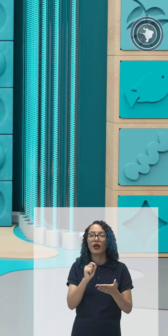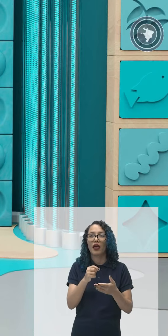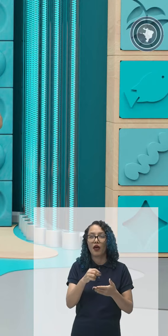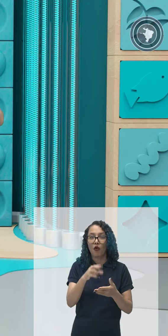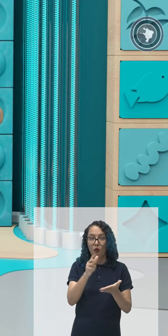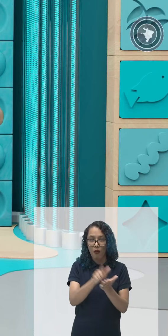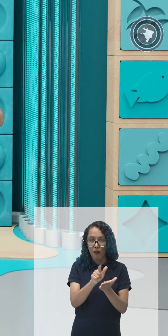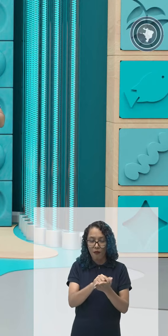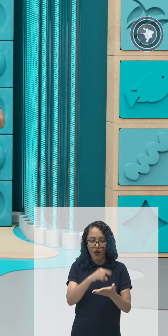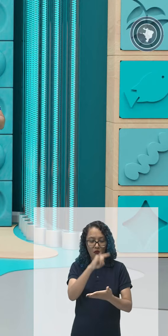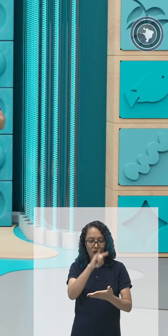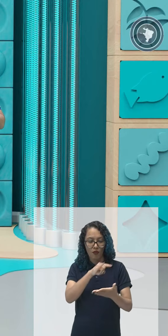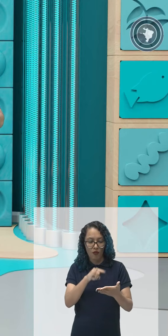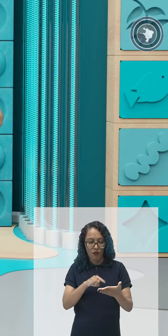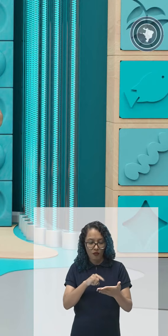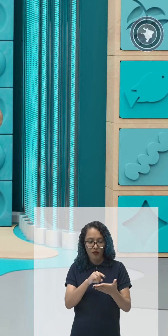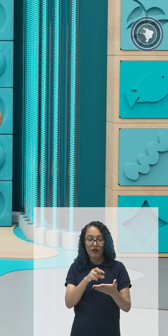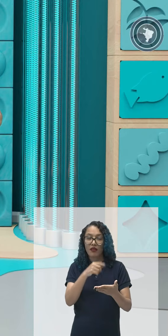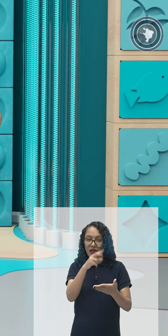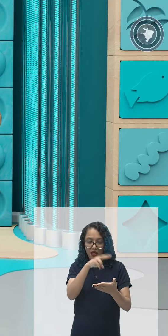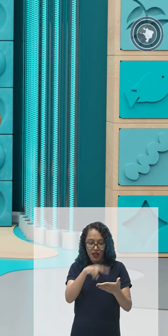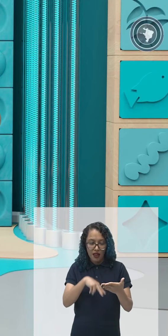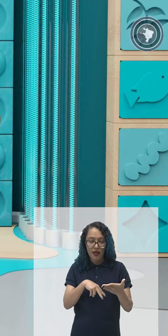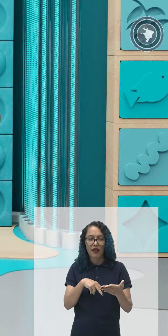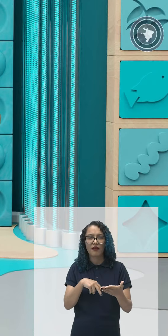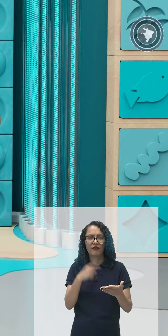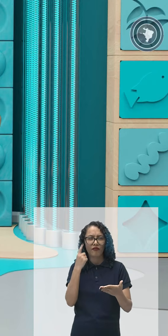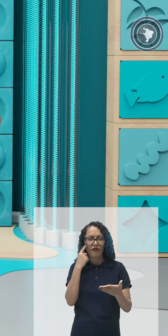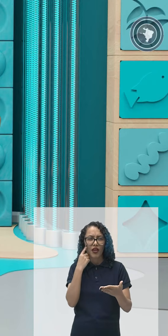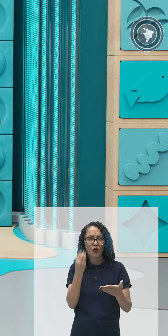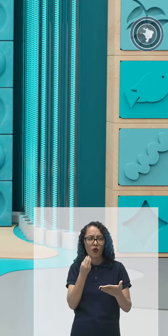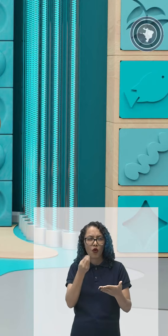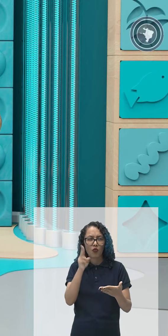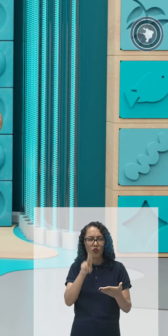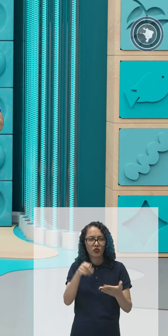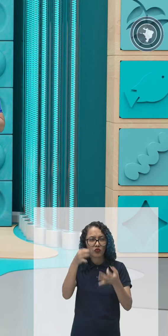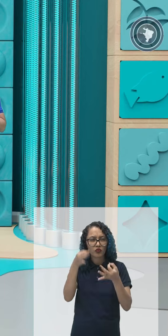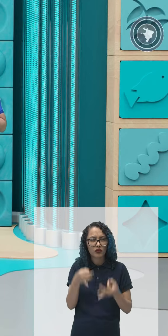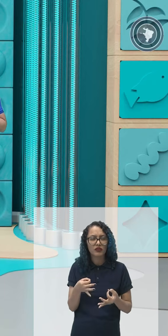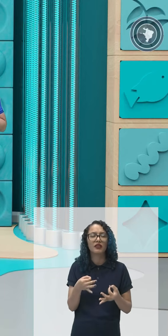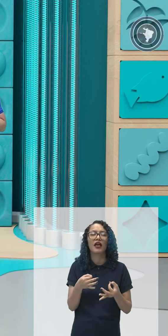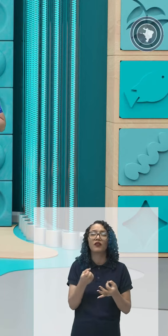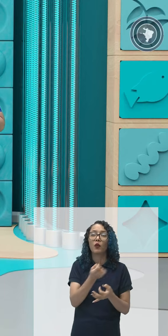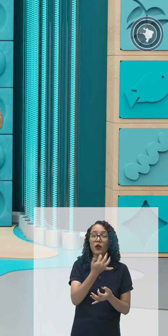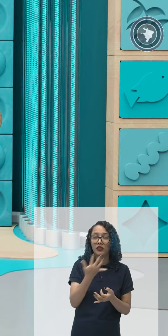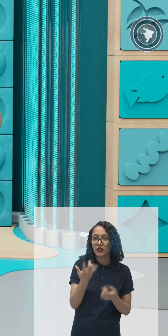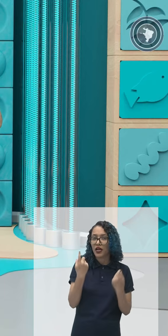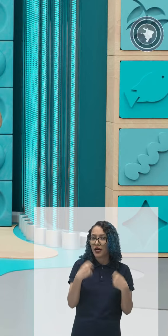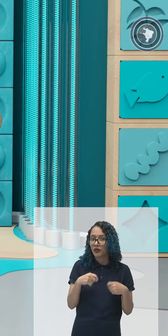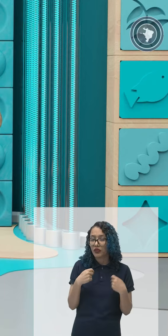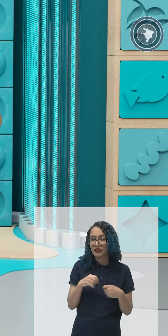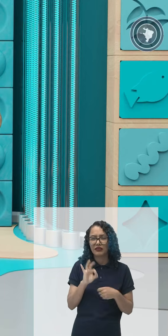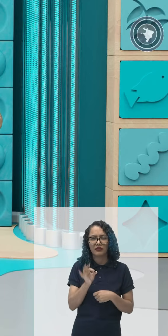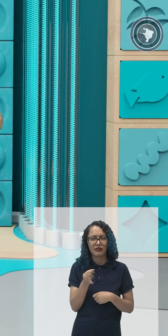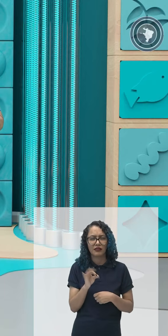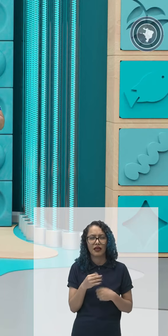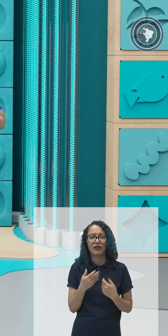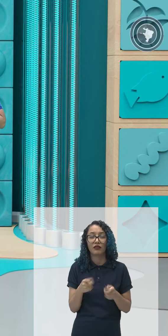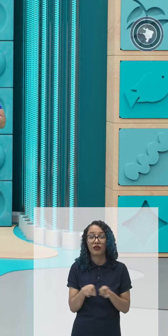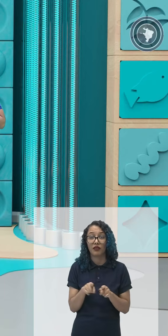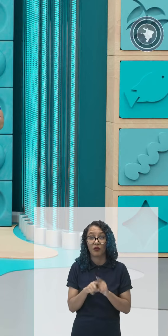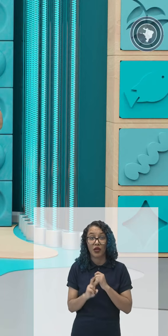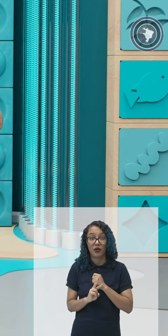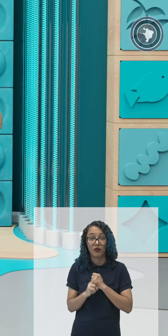você possa se informar de como usar aquele medicamento, qual a dosagem, certo? Os